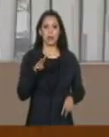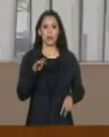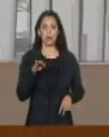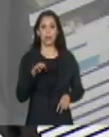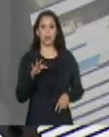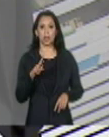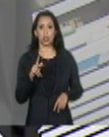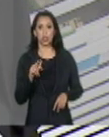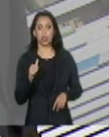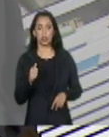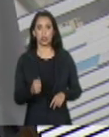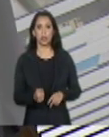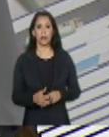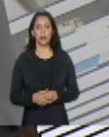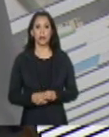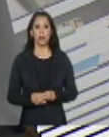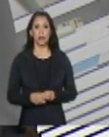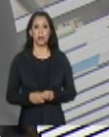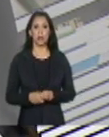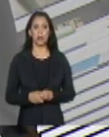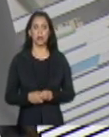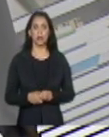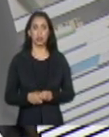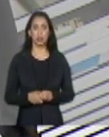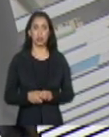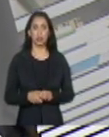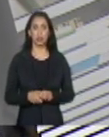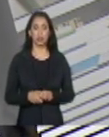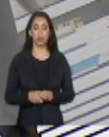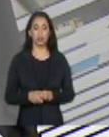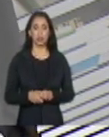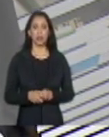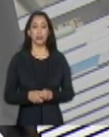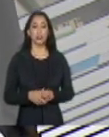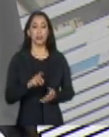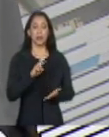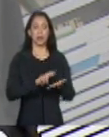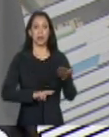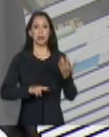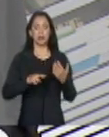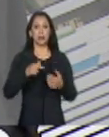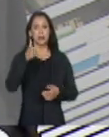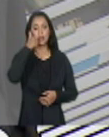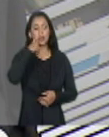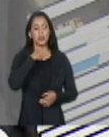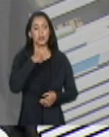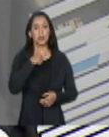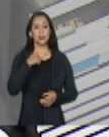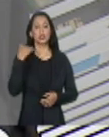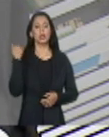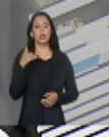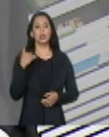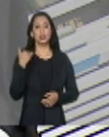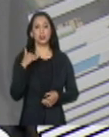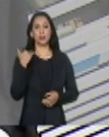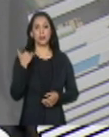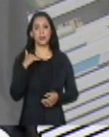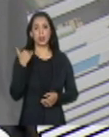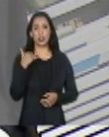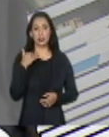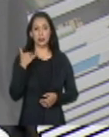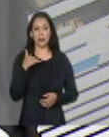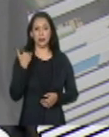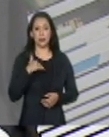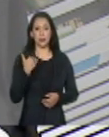Reservo-me a votar no caso sob a relatoria da ministra Carmen Lúcia, considerada a